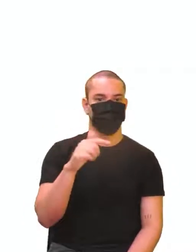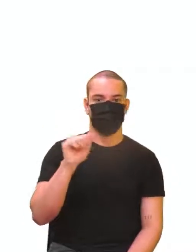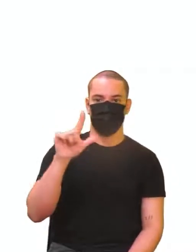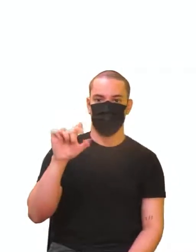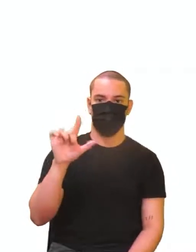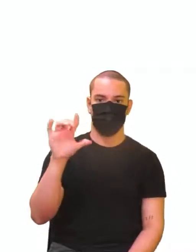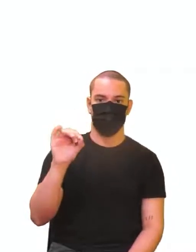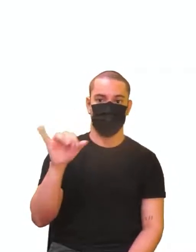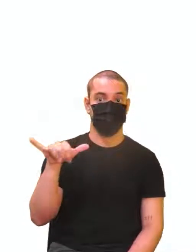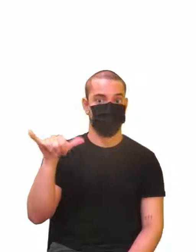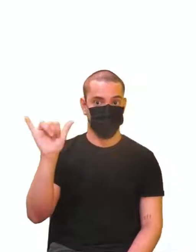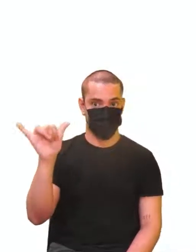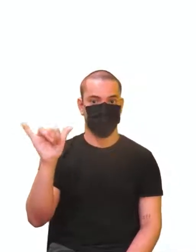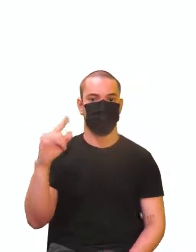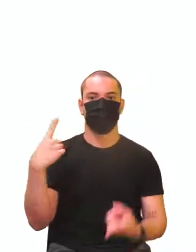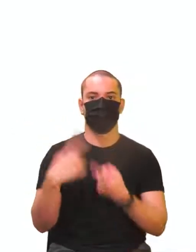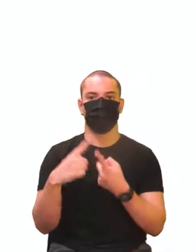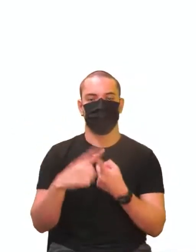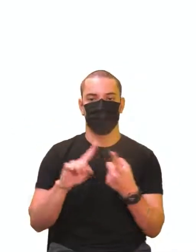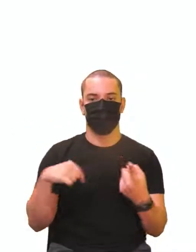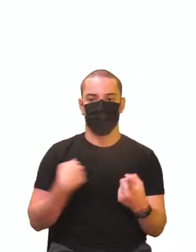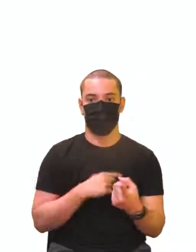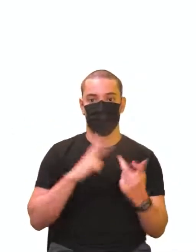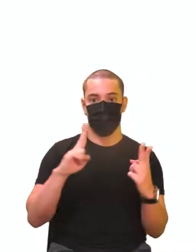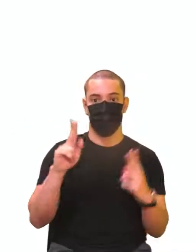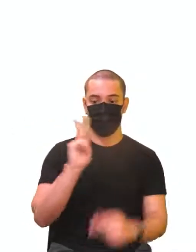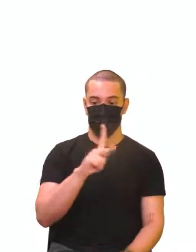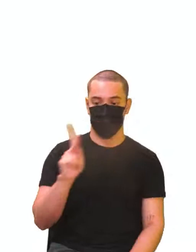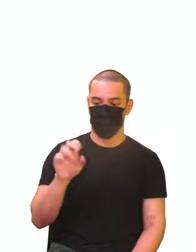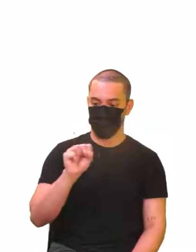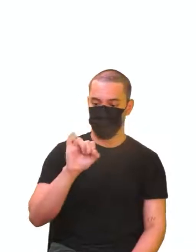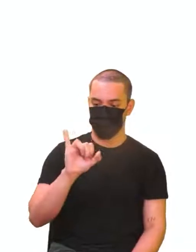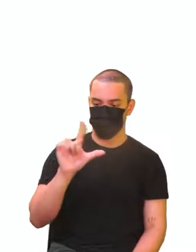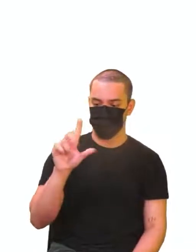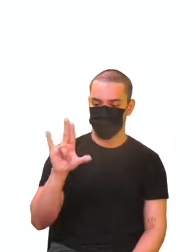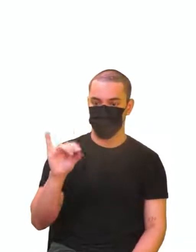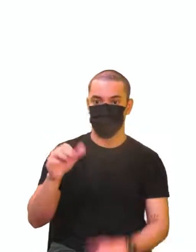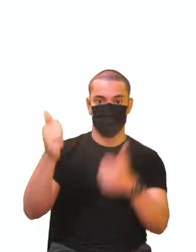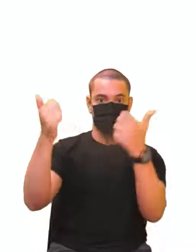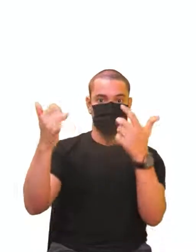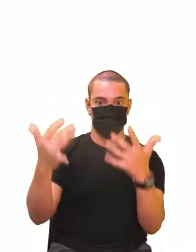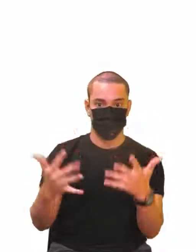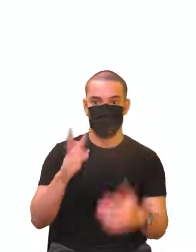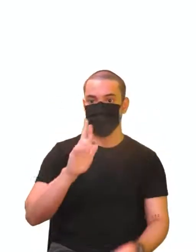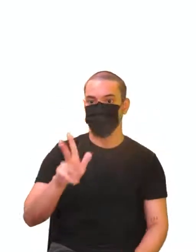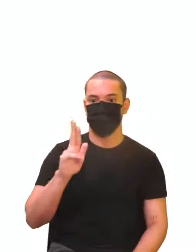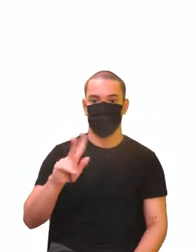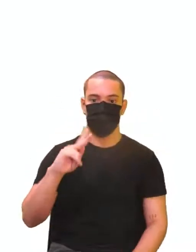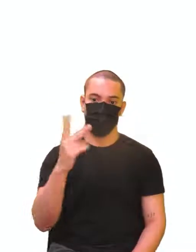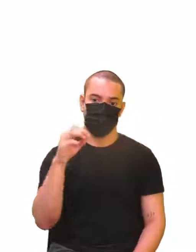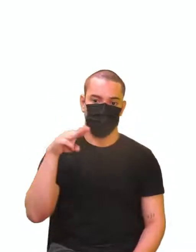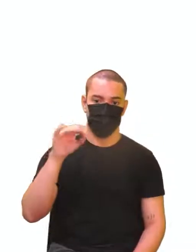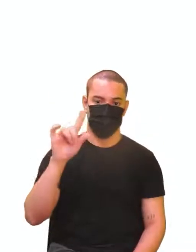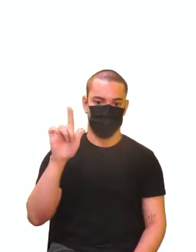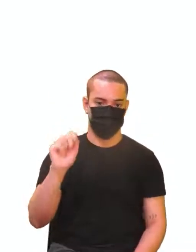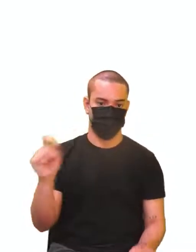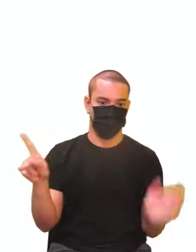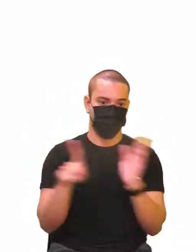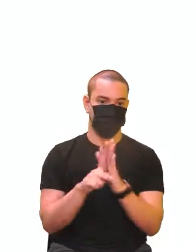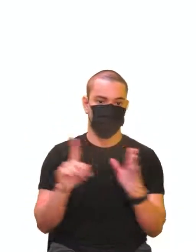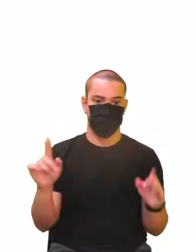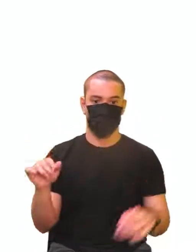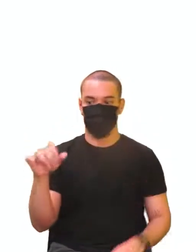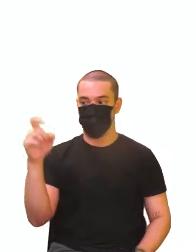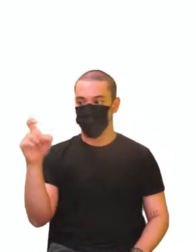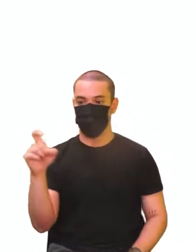Y, né? Isso é justamente a parte que o professor estava falando aqui, a região não homóloga, né? Do cromossomo X em relação ao